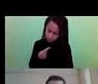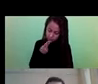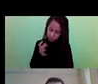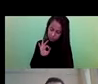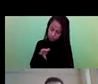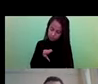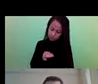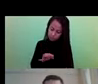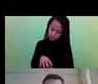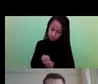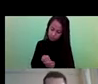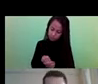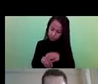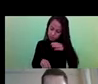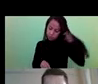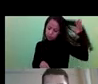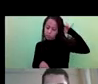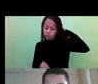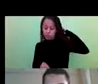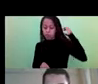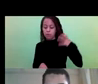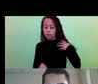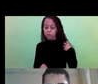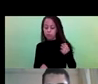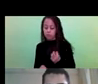que a educação